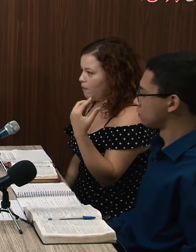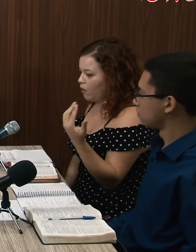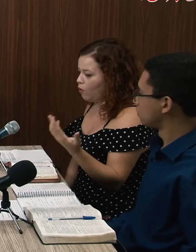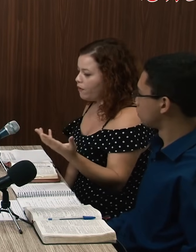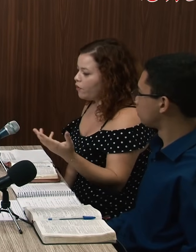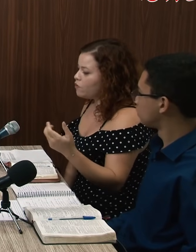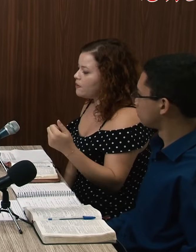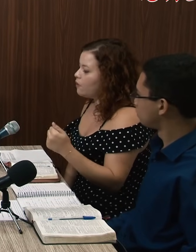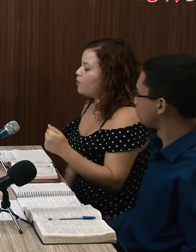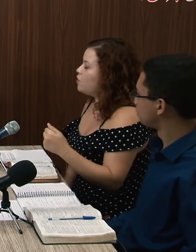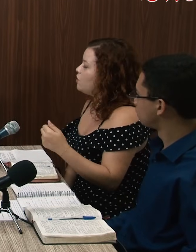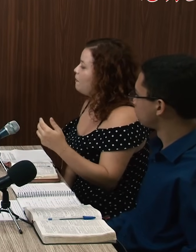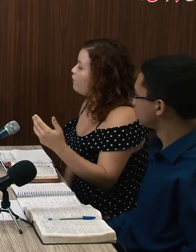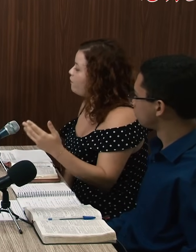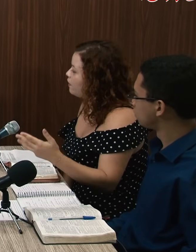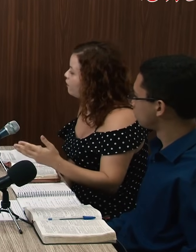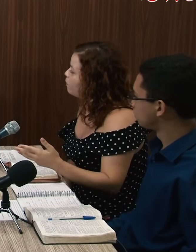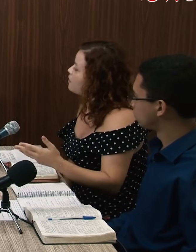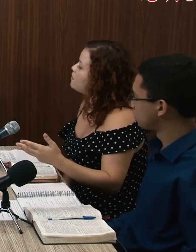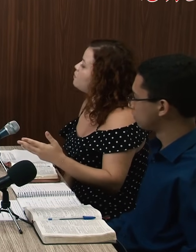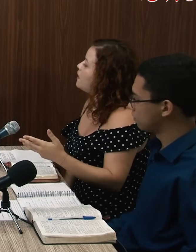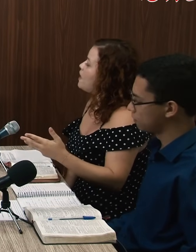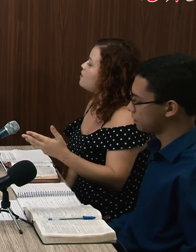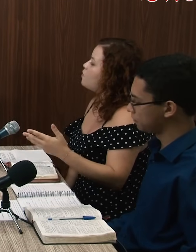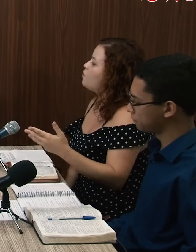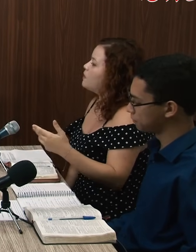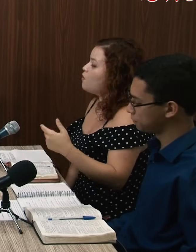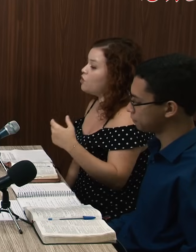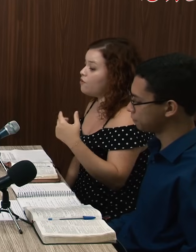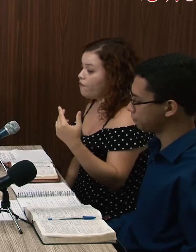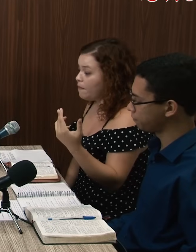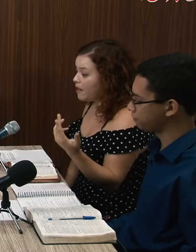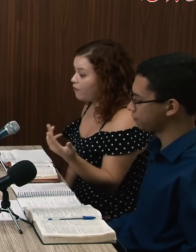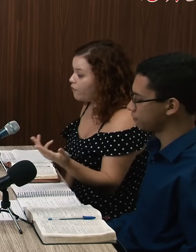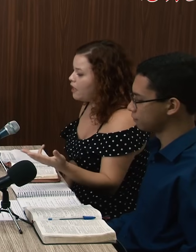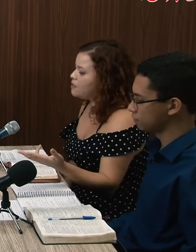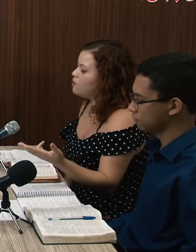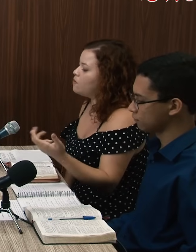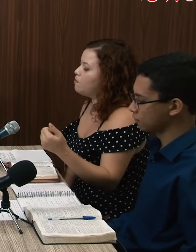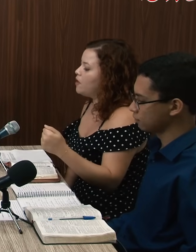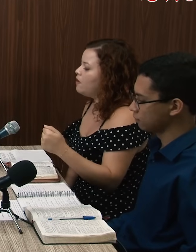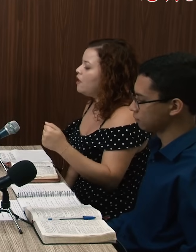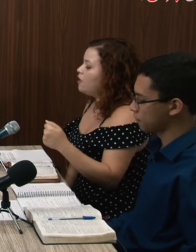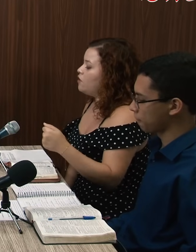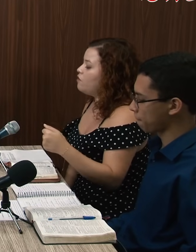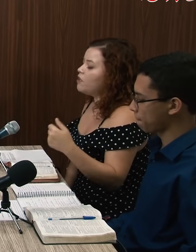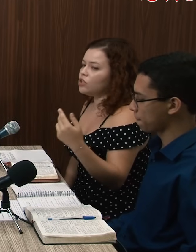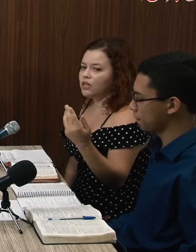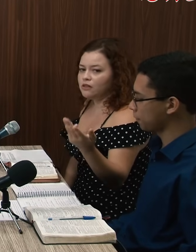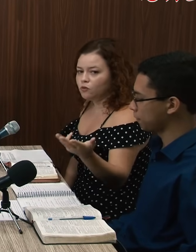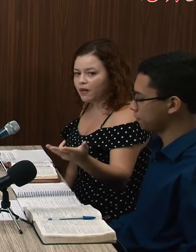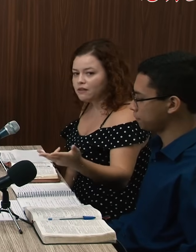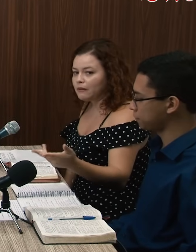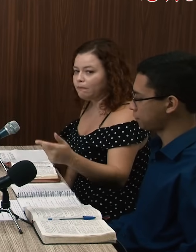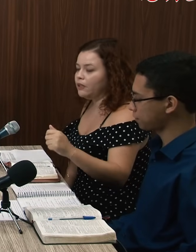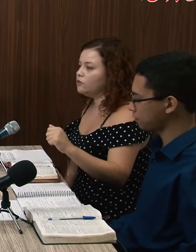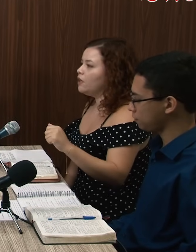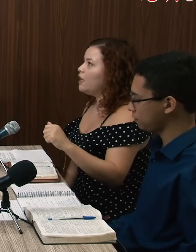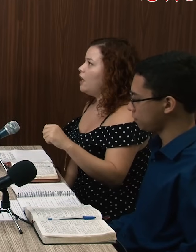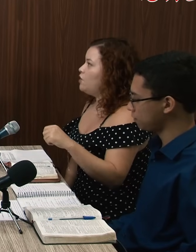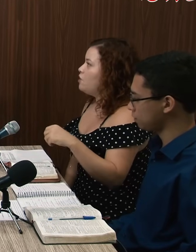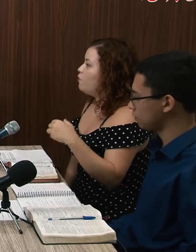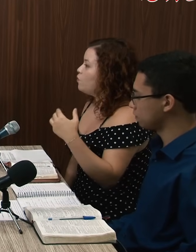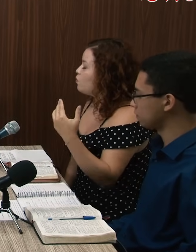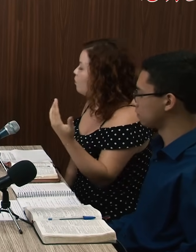porque a gente também ouve a voz do Senhor, a gente também vive muitas experiências com o Senhor, a gente vê maravilhas em nosso meio, a gente vê as crianças